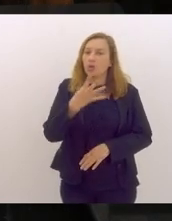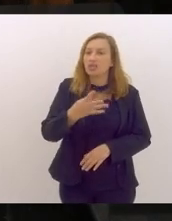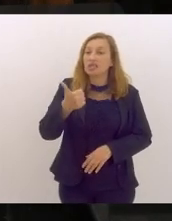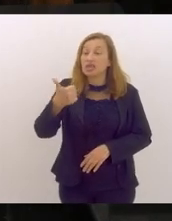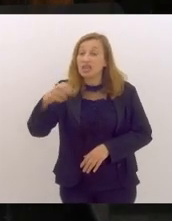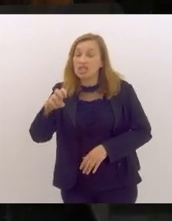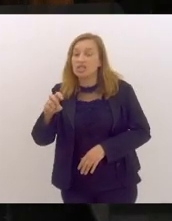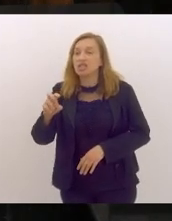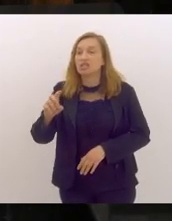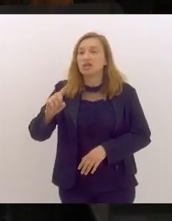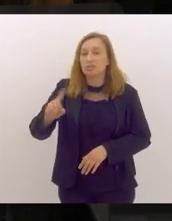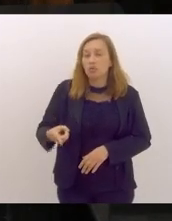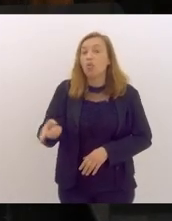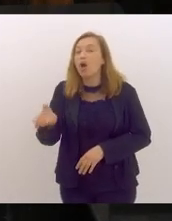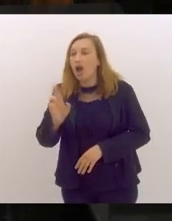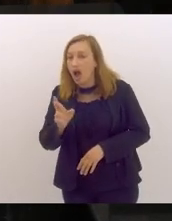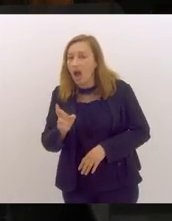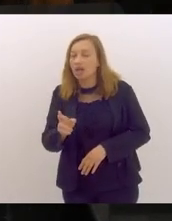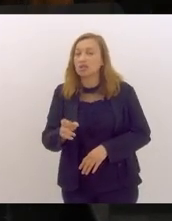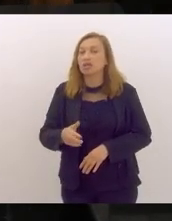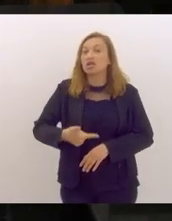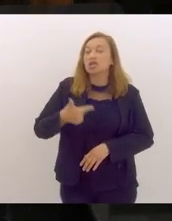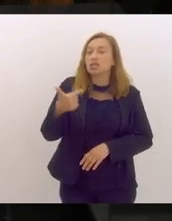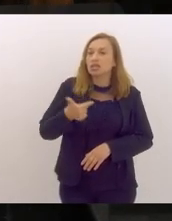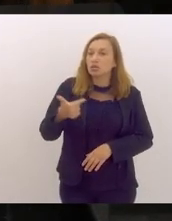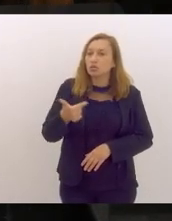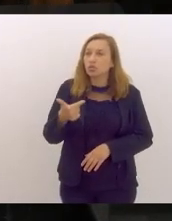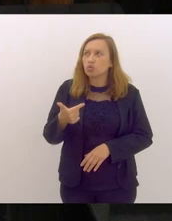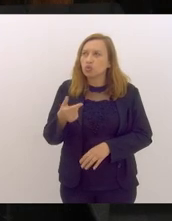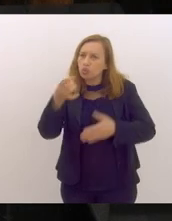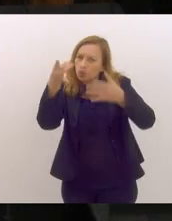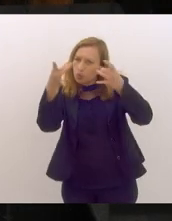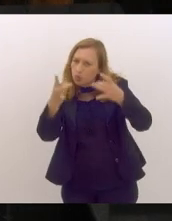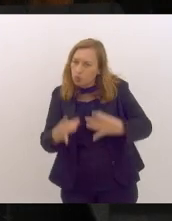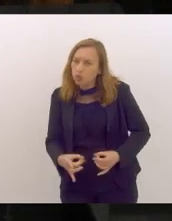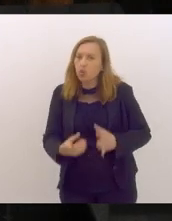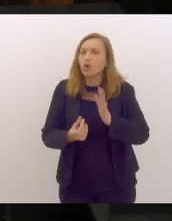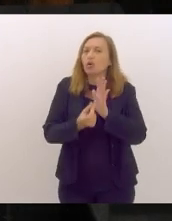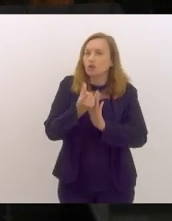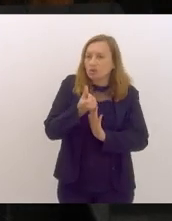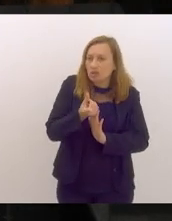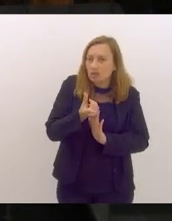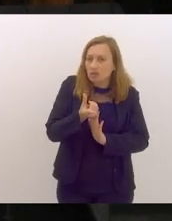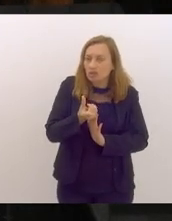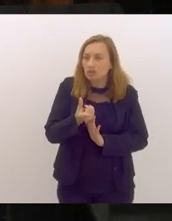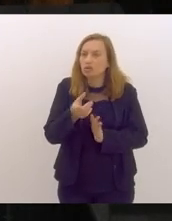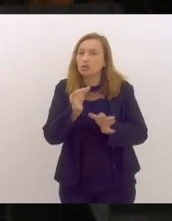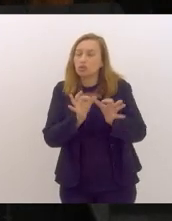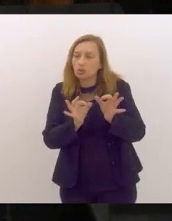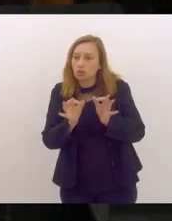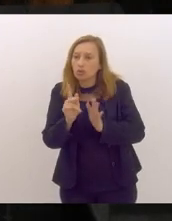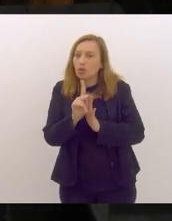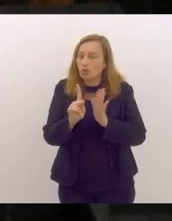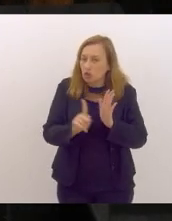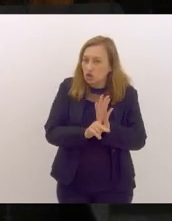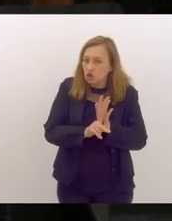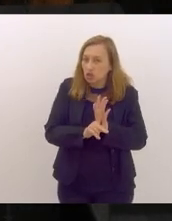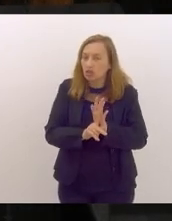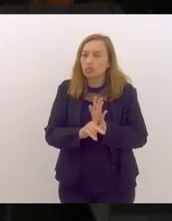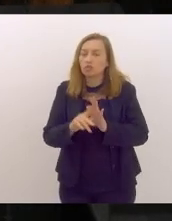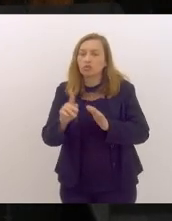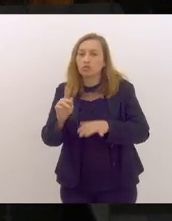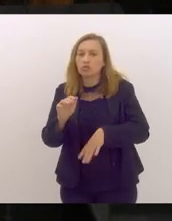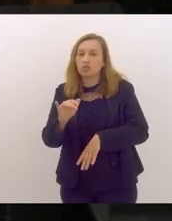R$ 415.000, para ser mais preciso, segundo esse detalhamento orçamentário feito por esse projeto de restauração do hospital.